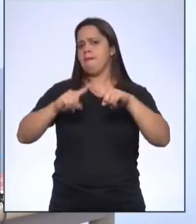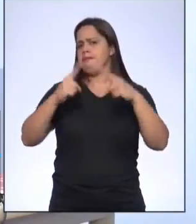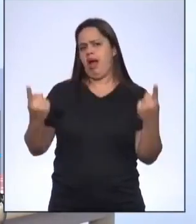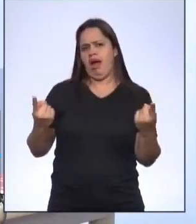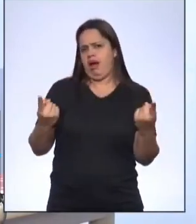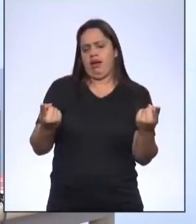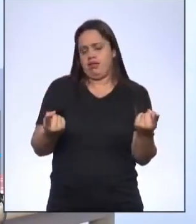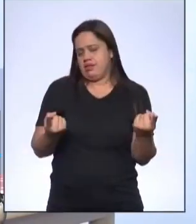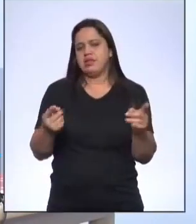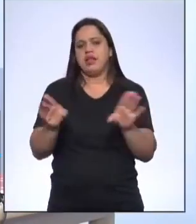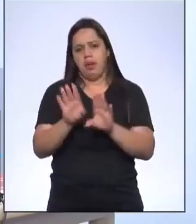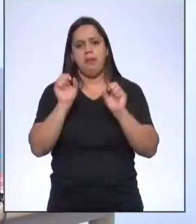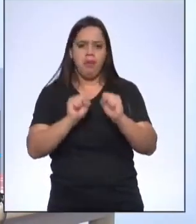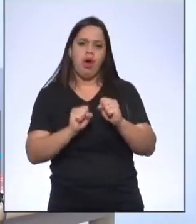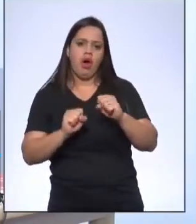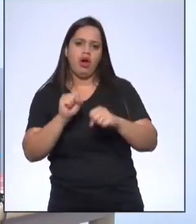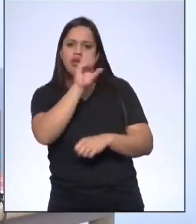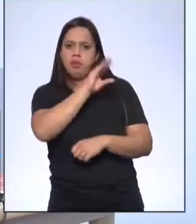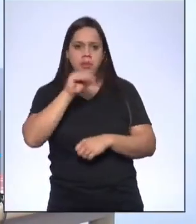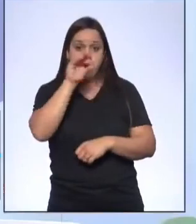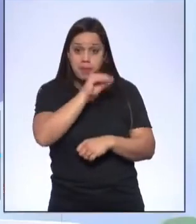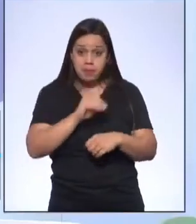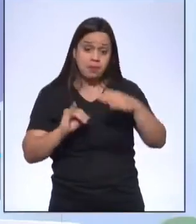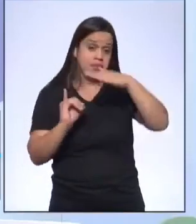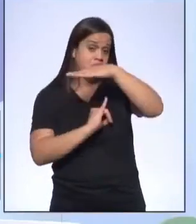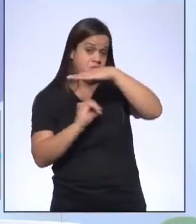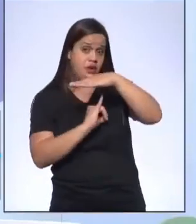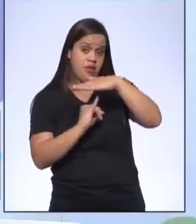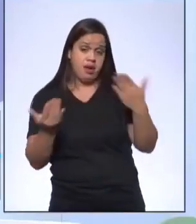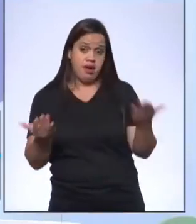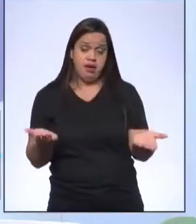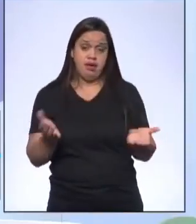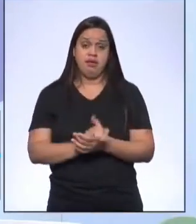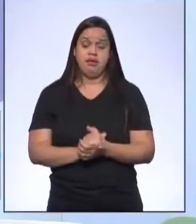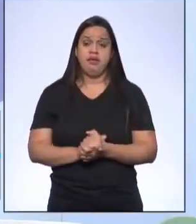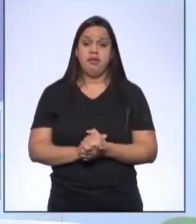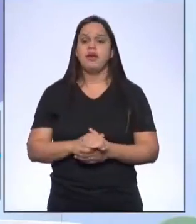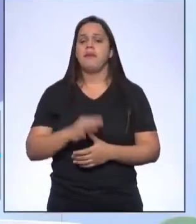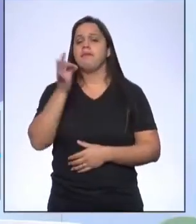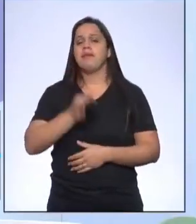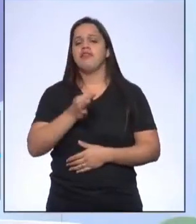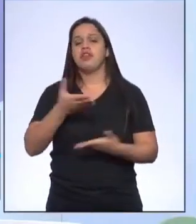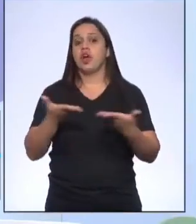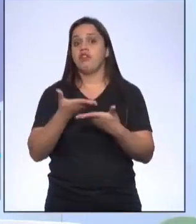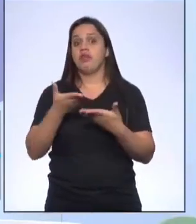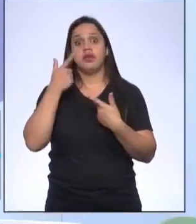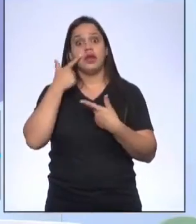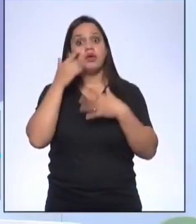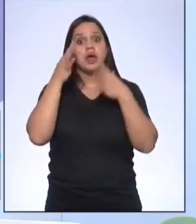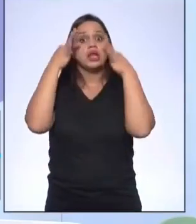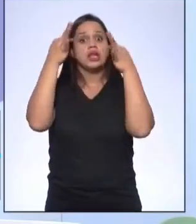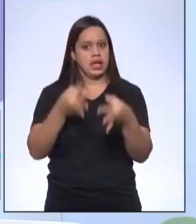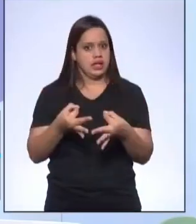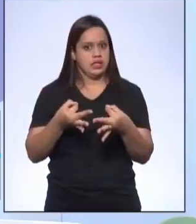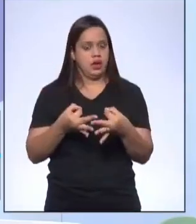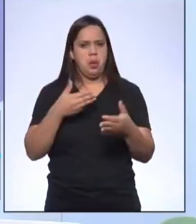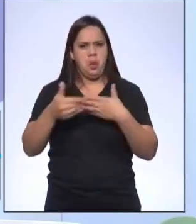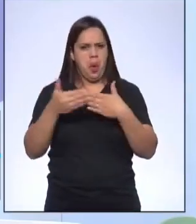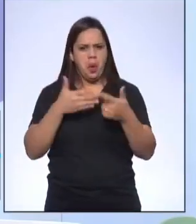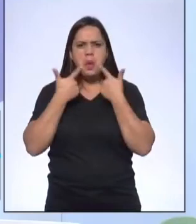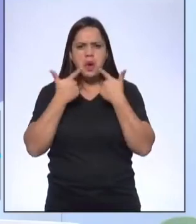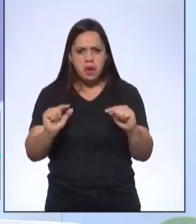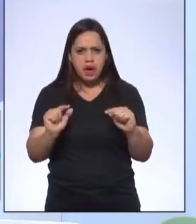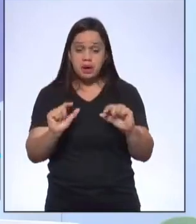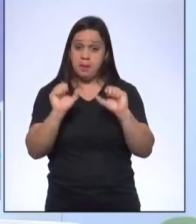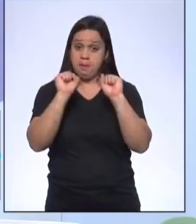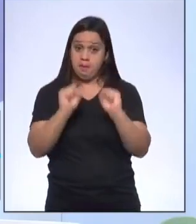possa falar a informal. Perfeitamente. Então, assim, vamos prestar atenção nisso, tá? Qualquer linguagem pode?